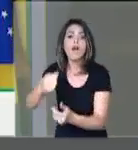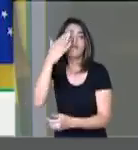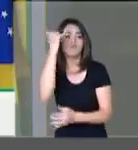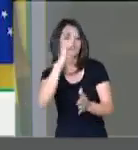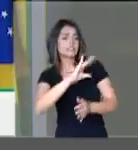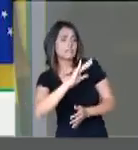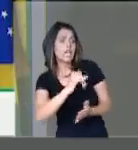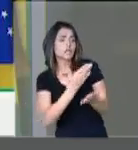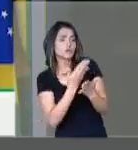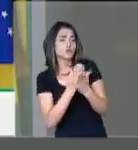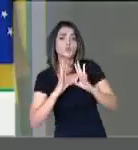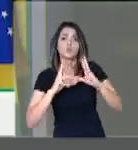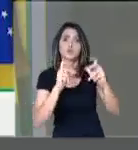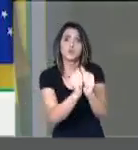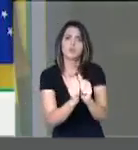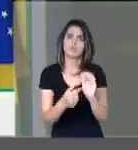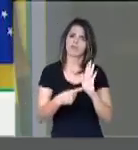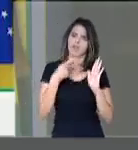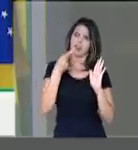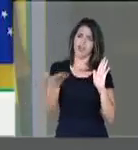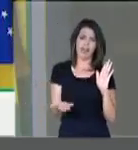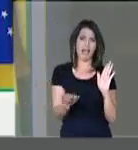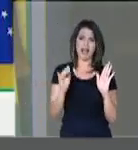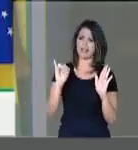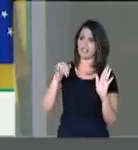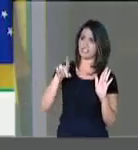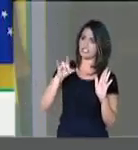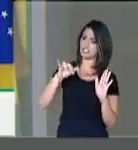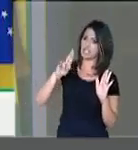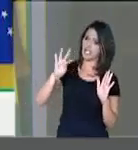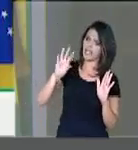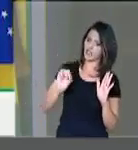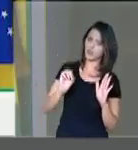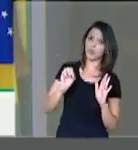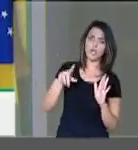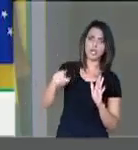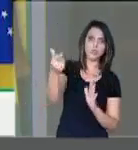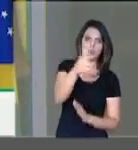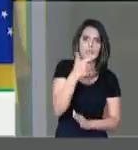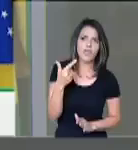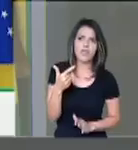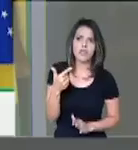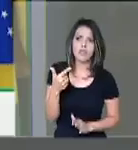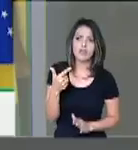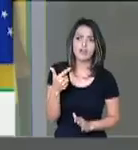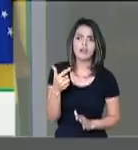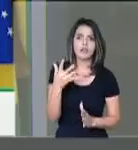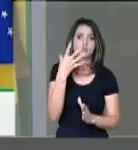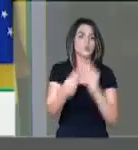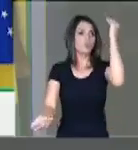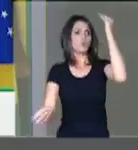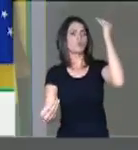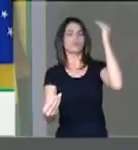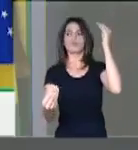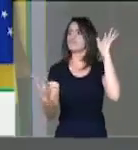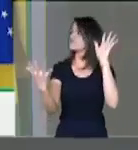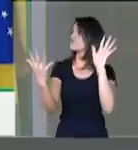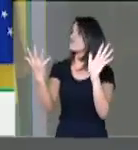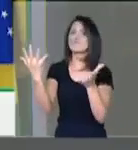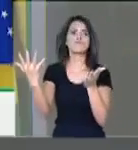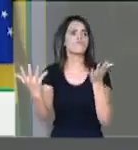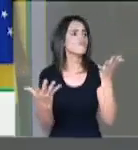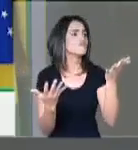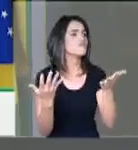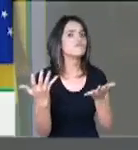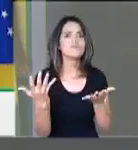dizer que não se considera os impactos indiretos não faz seus impactos indiretos desaparecerem no ar